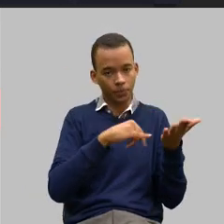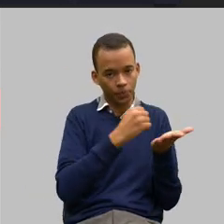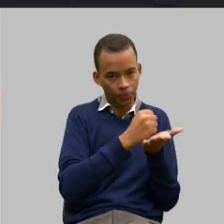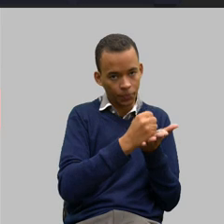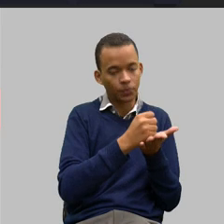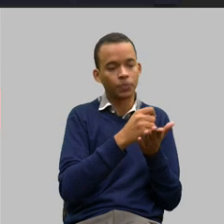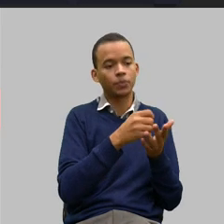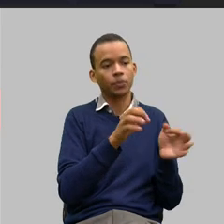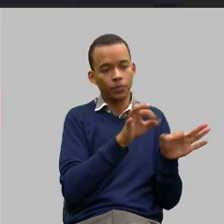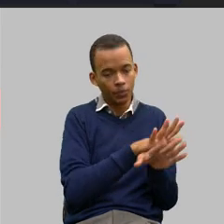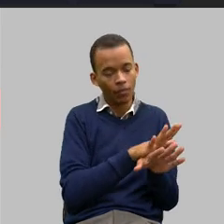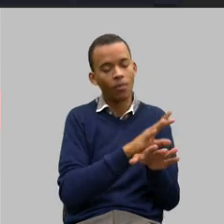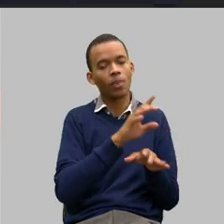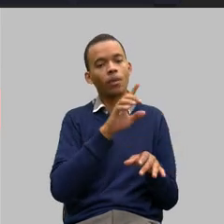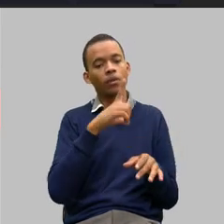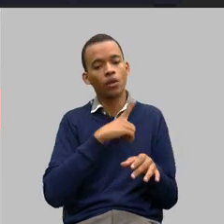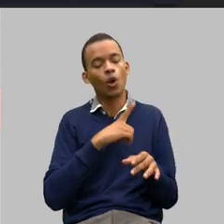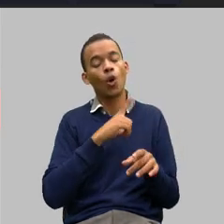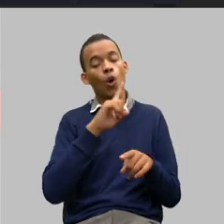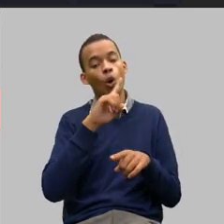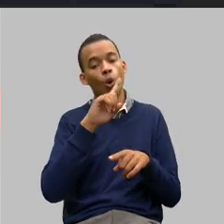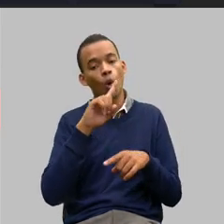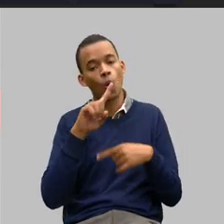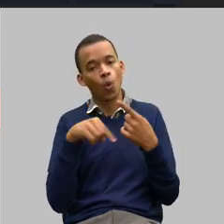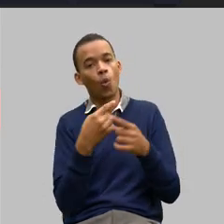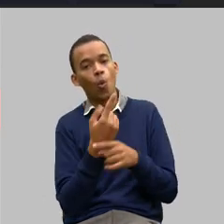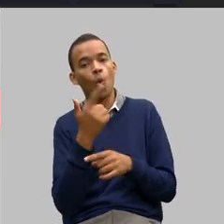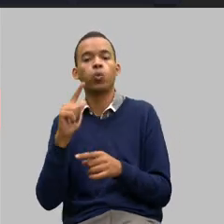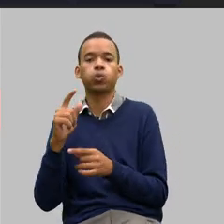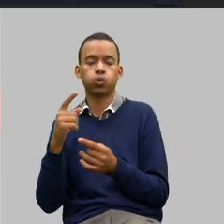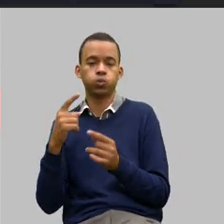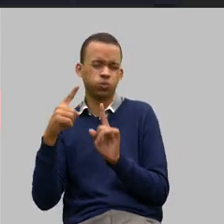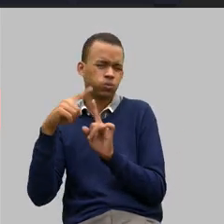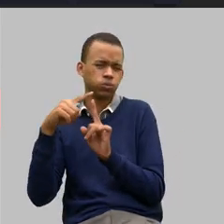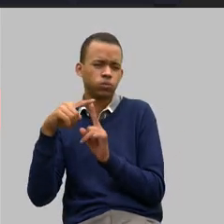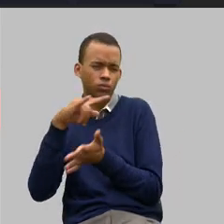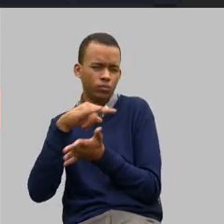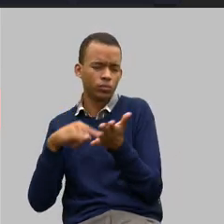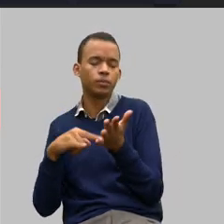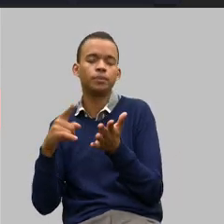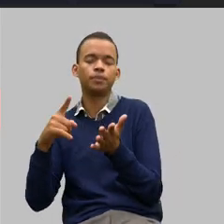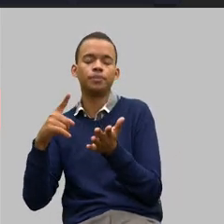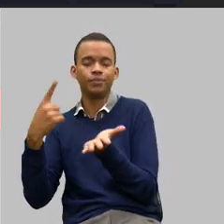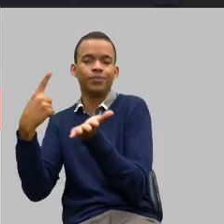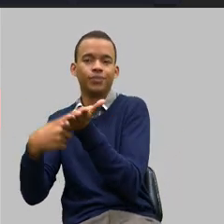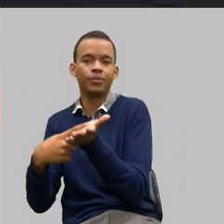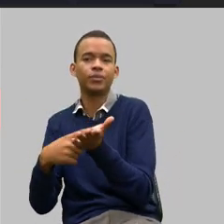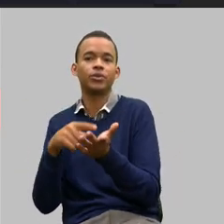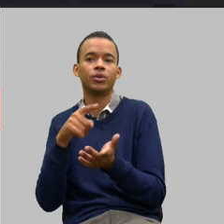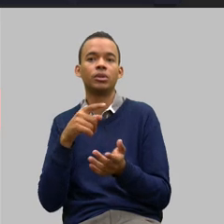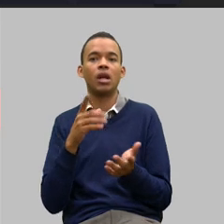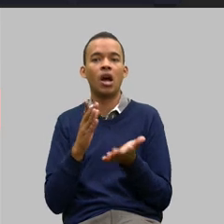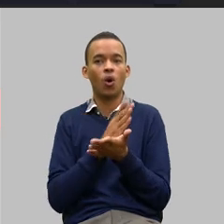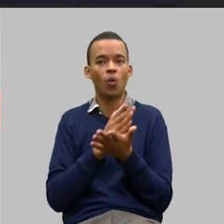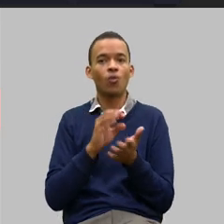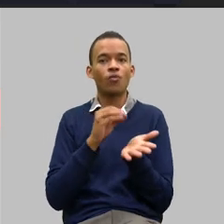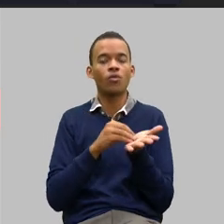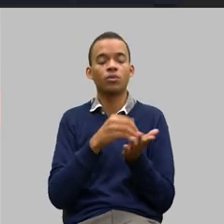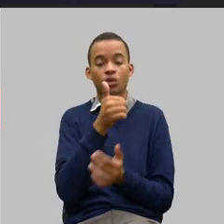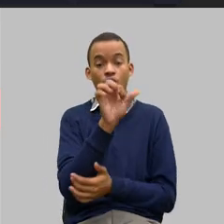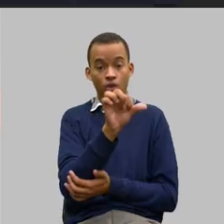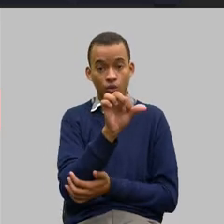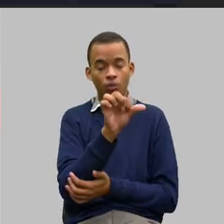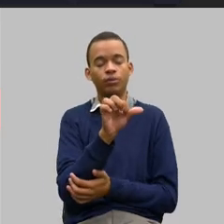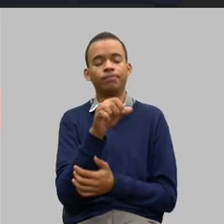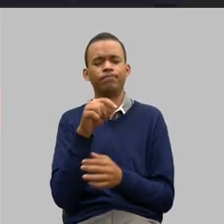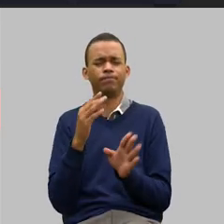modelo então a gente espera aí até o ano que vem terminar os 40 né ter já os 19 faltantes 10 esse ano 9 ano que vem a